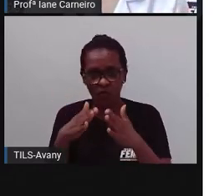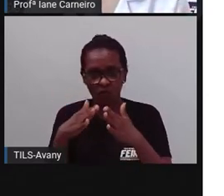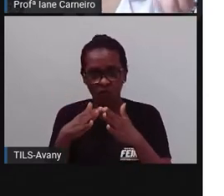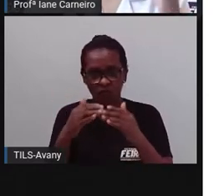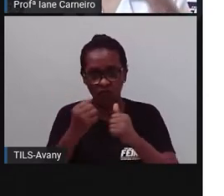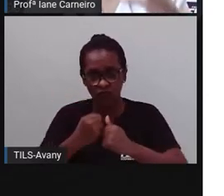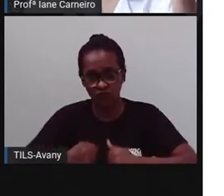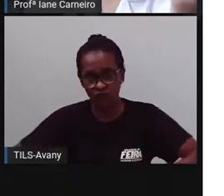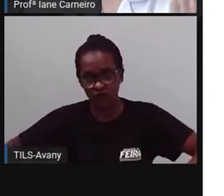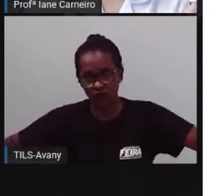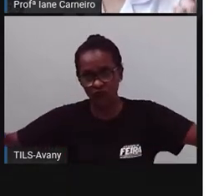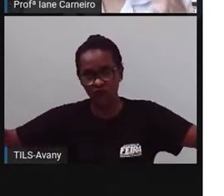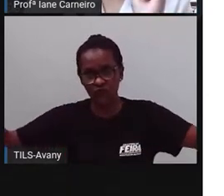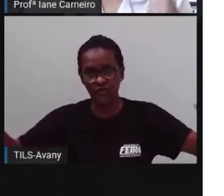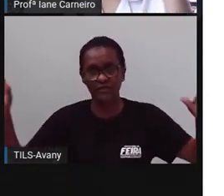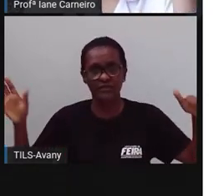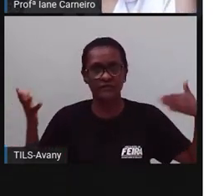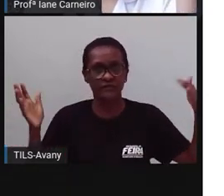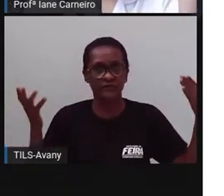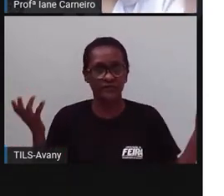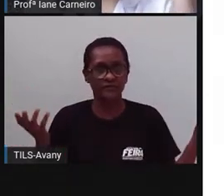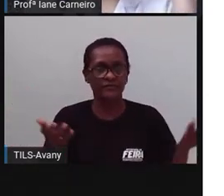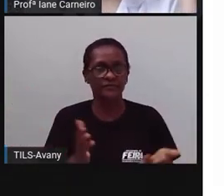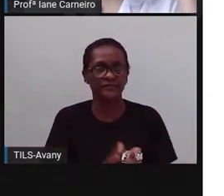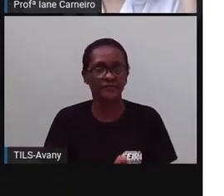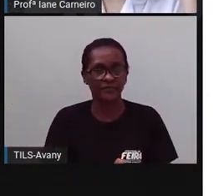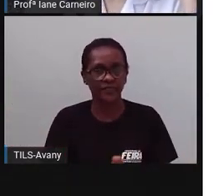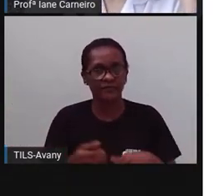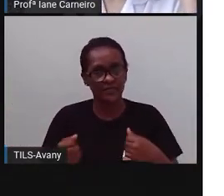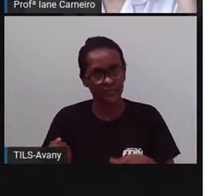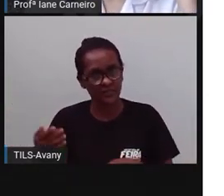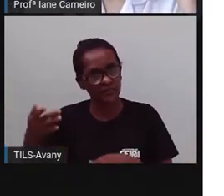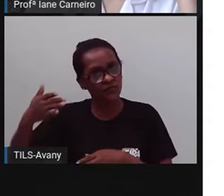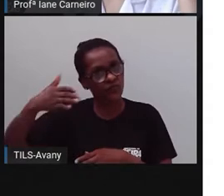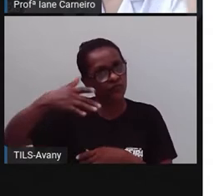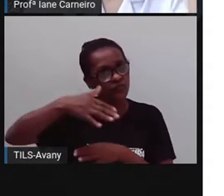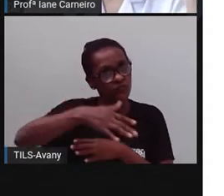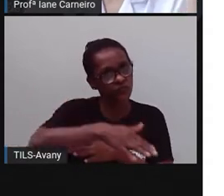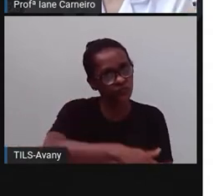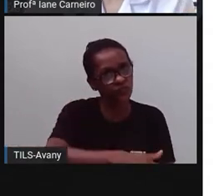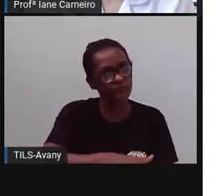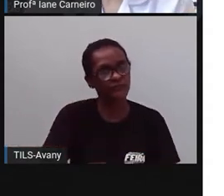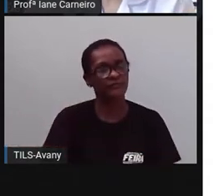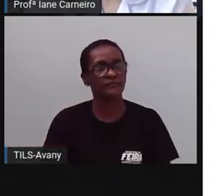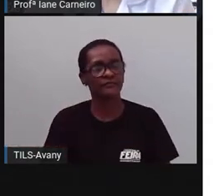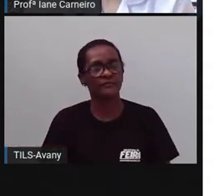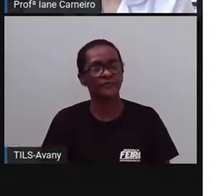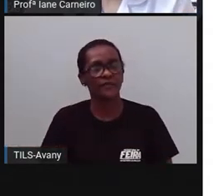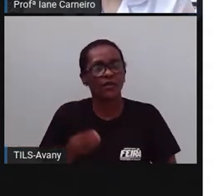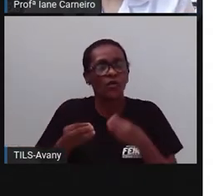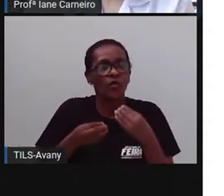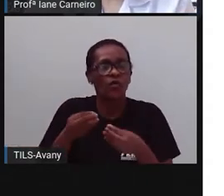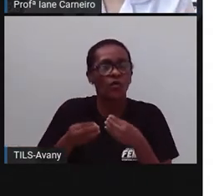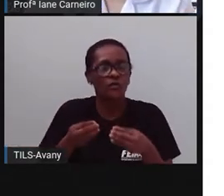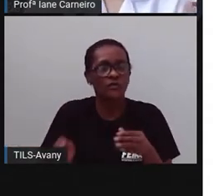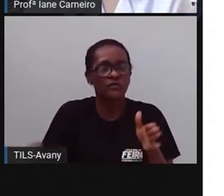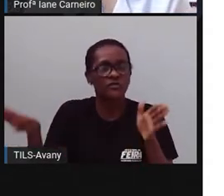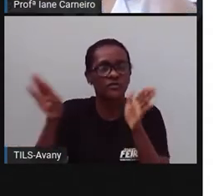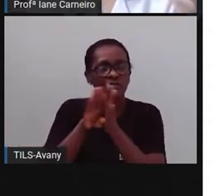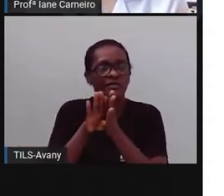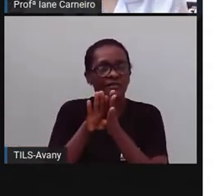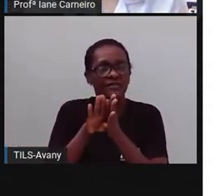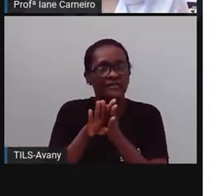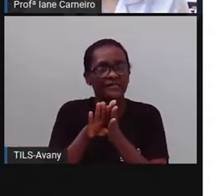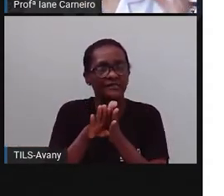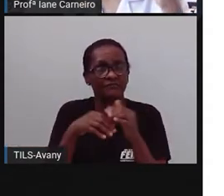né Então você vai ter que se dirigir até esse lugar da festa e como é que você faz para chegar nesse lugar né Se